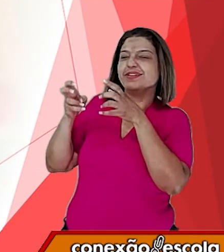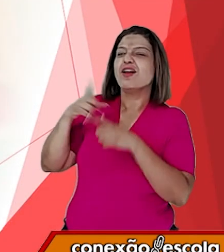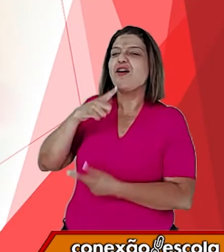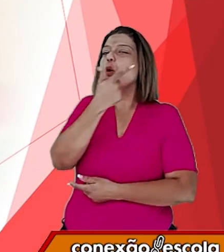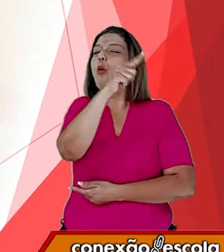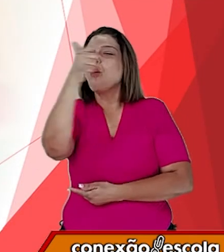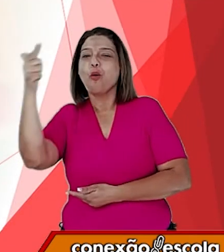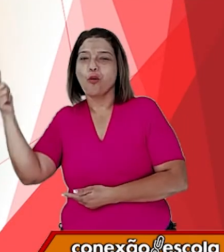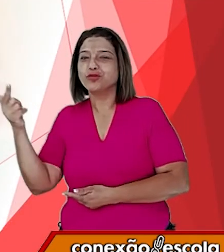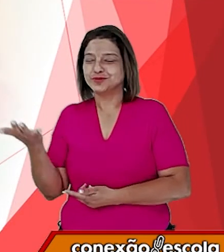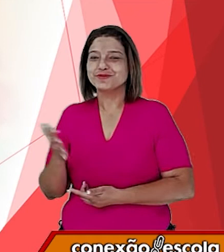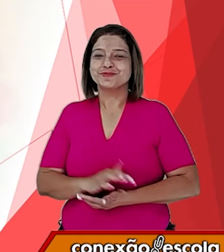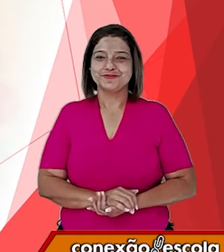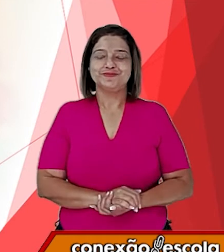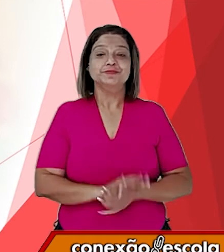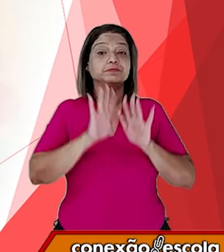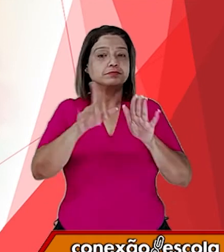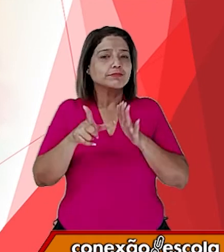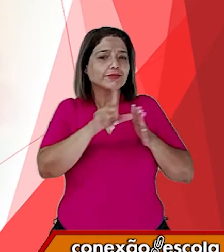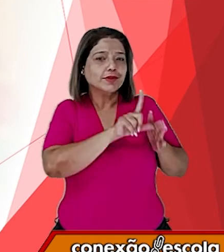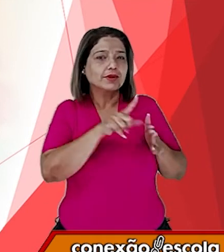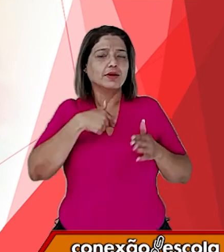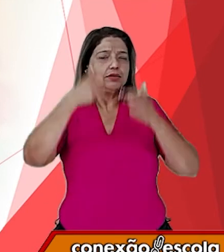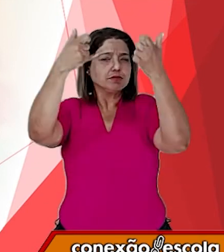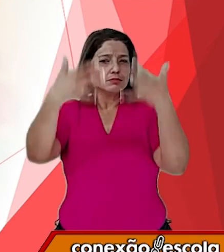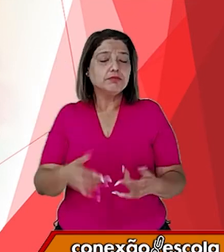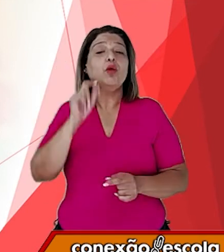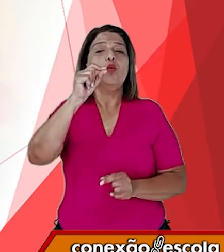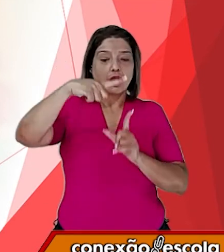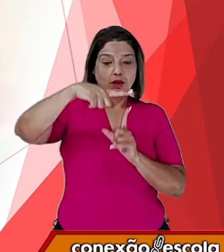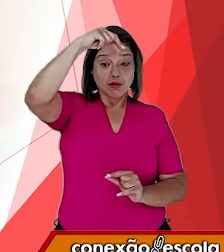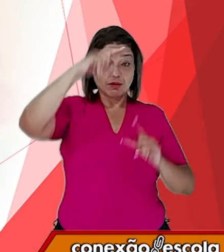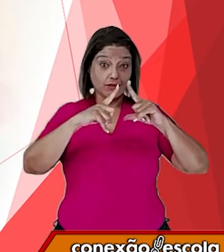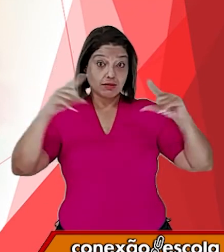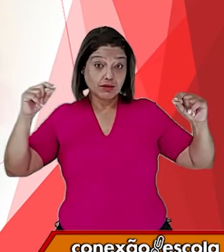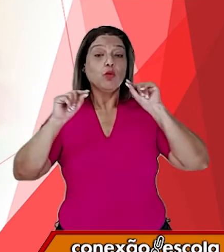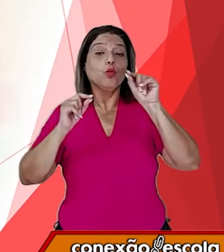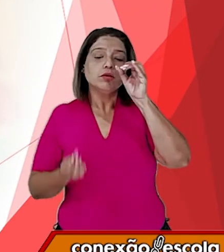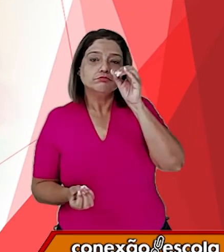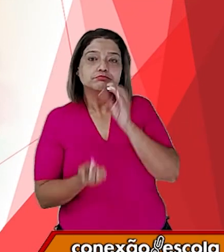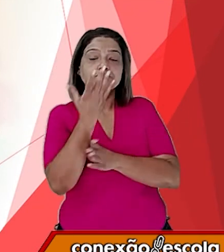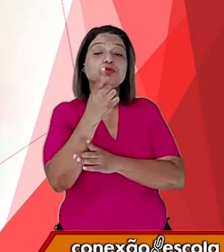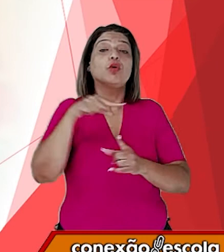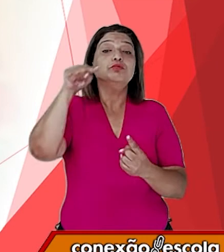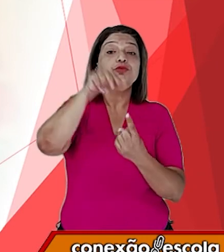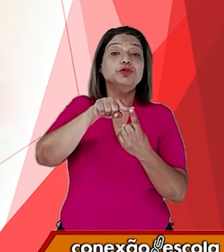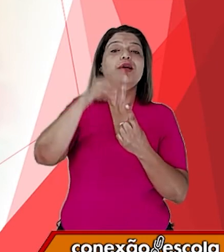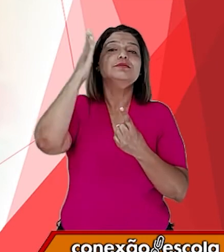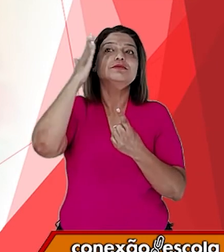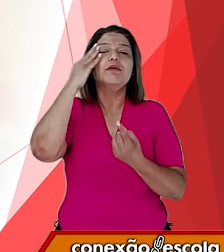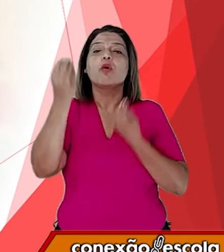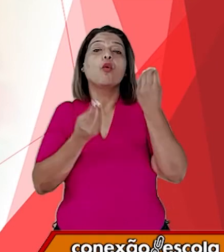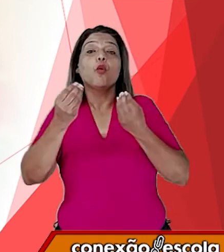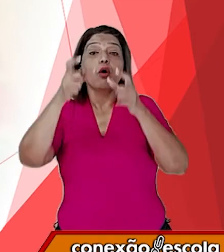aí. Mas antes, preciso dizer que a Rosa dos Ventos surgiu com o objetivo de analisar